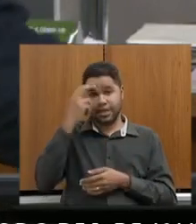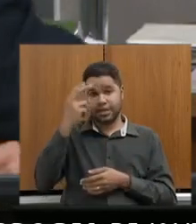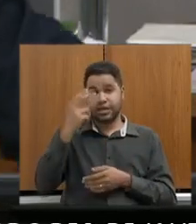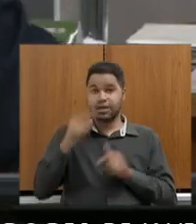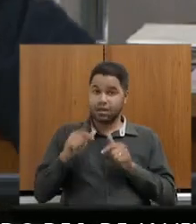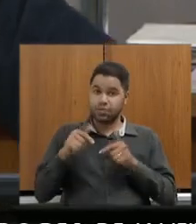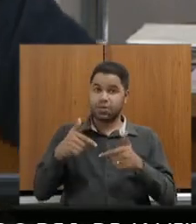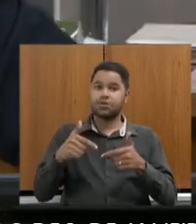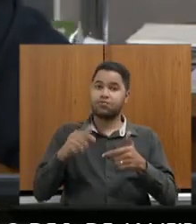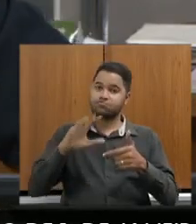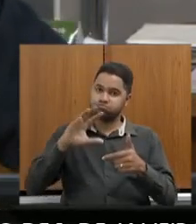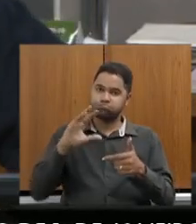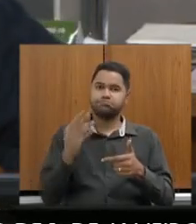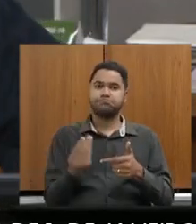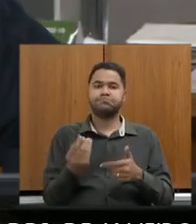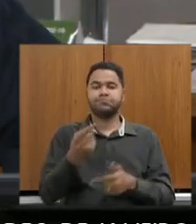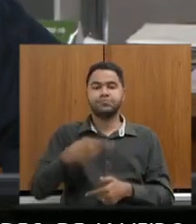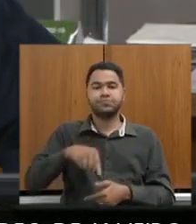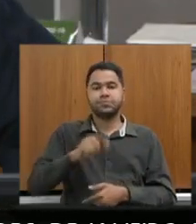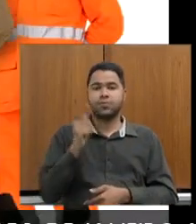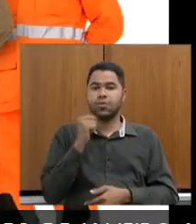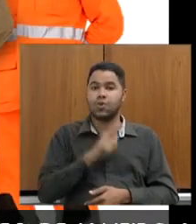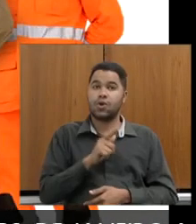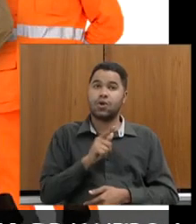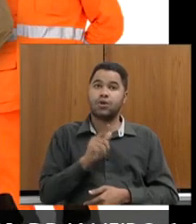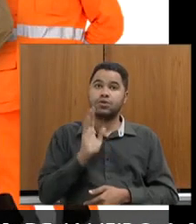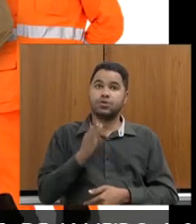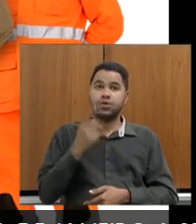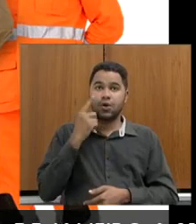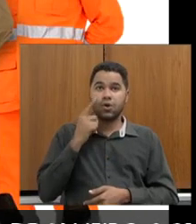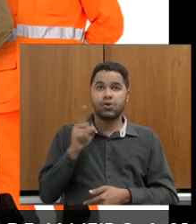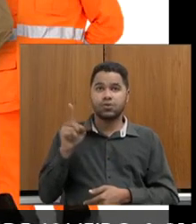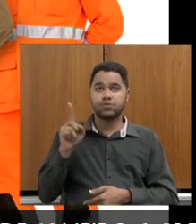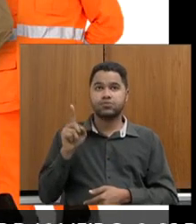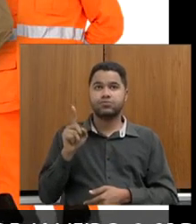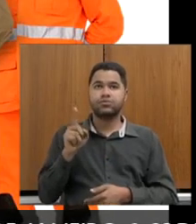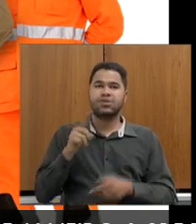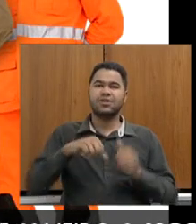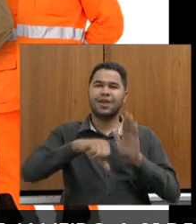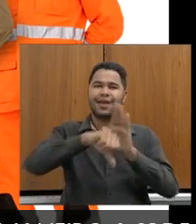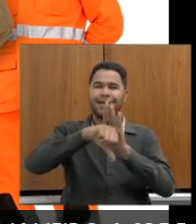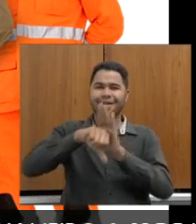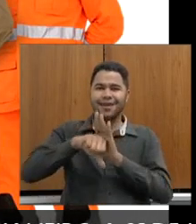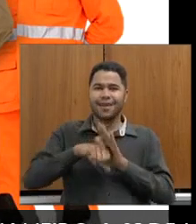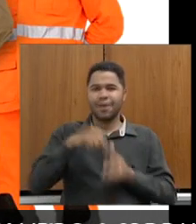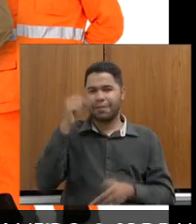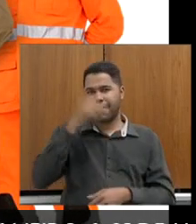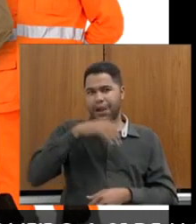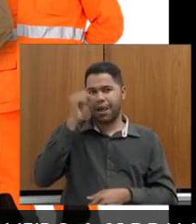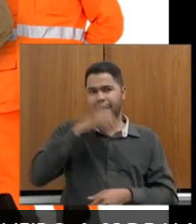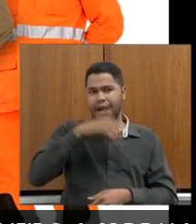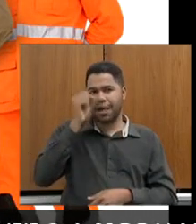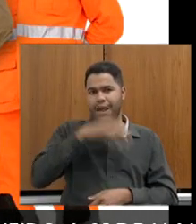integrada e só para que a gente possa se puder já já chegar no quadro de crimes violentos e